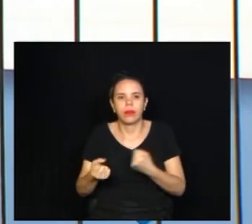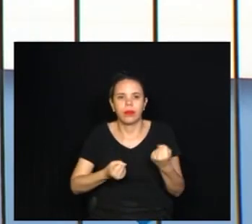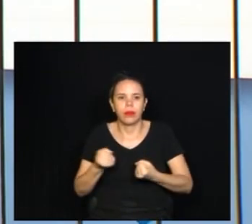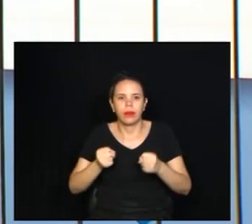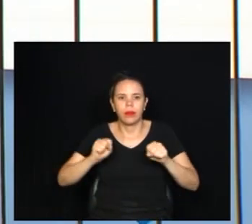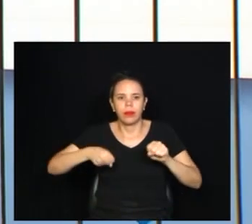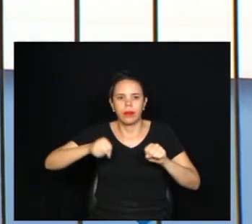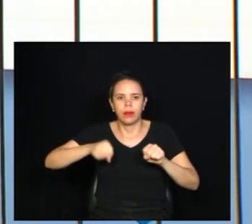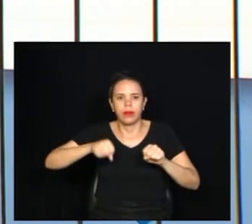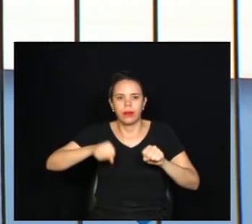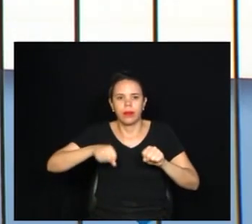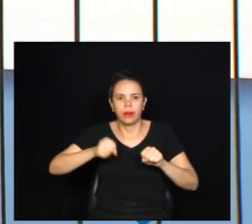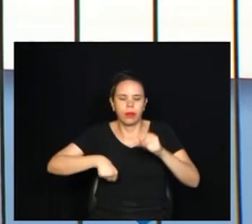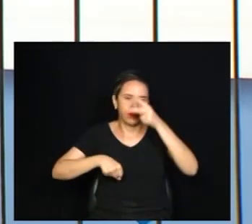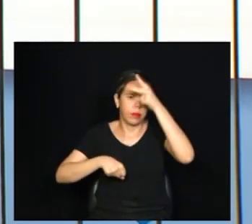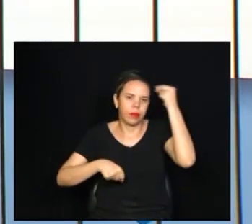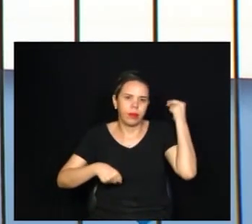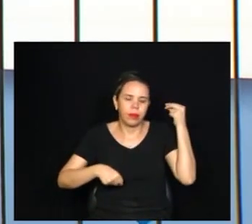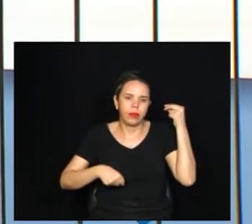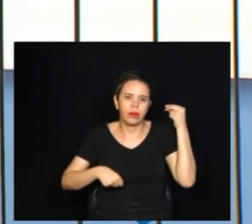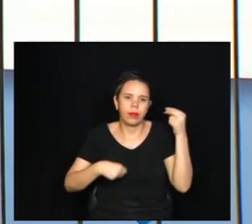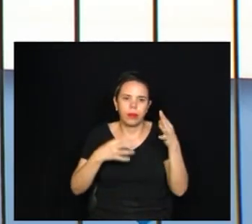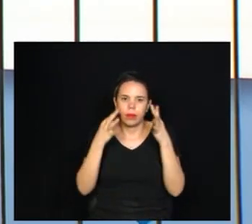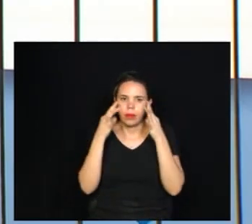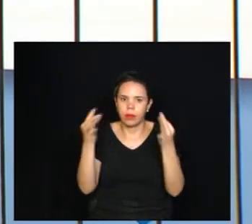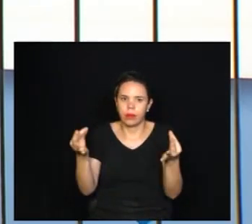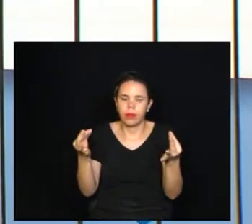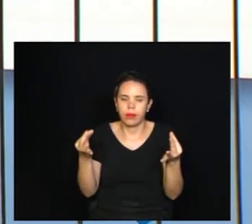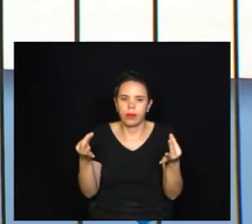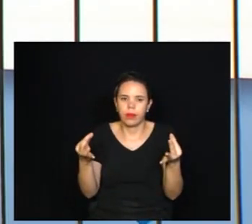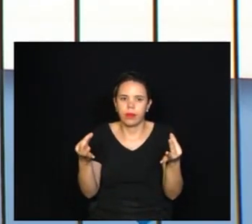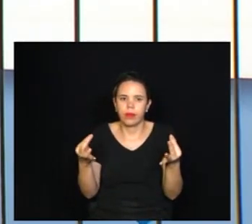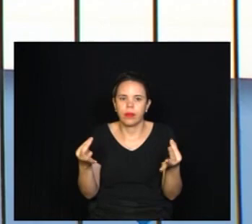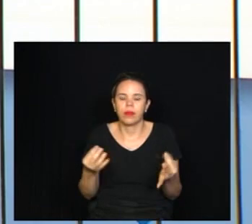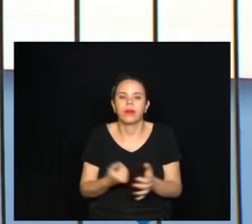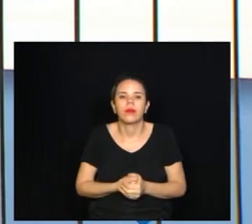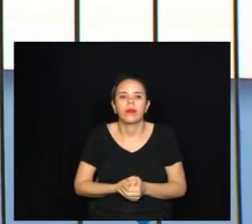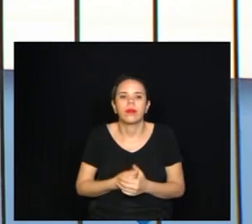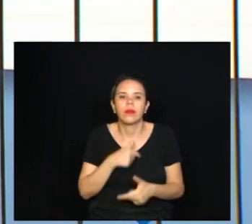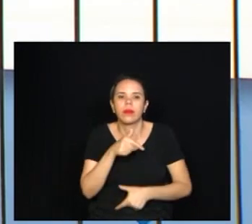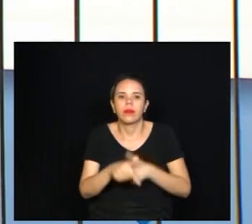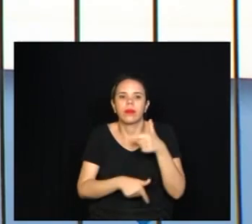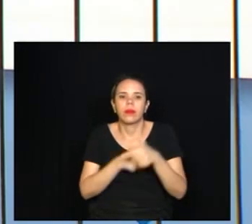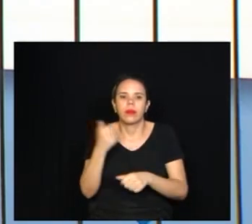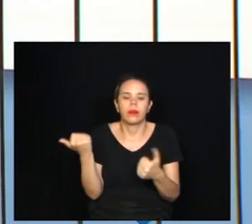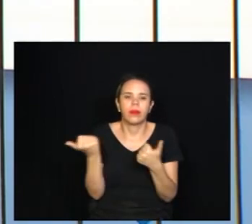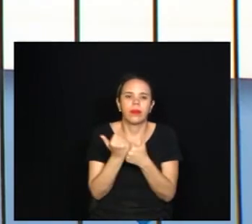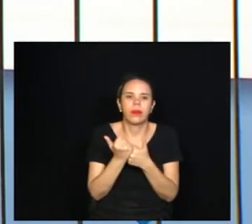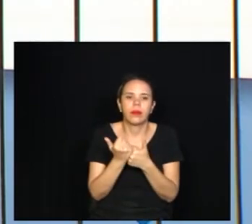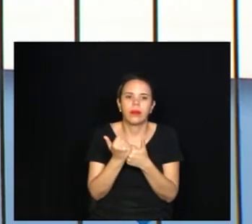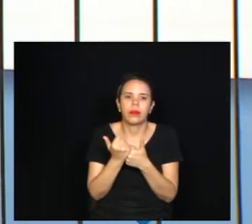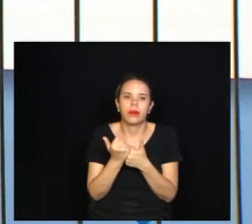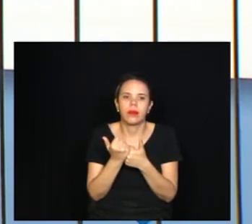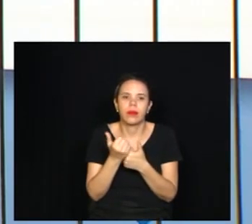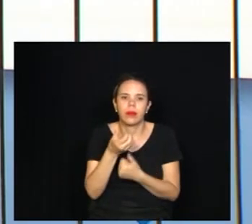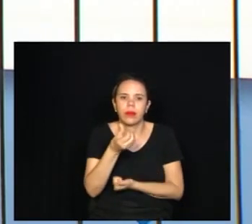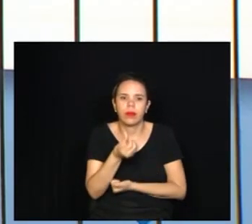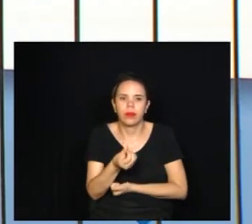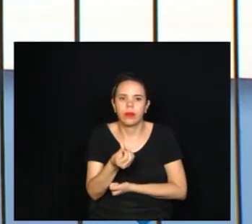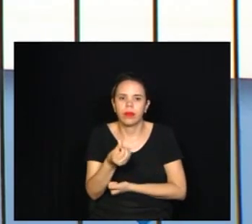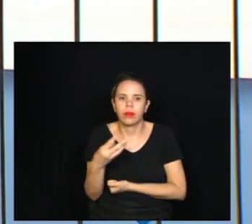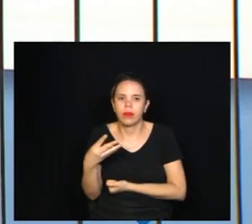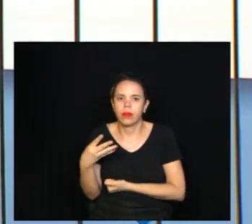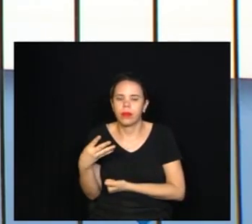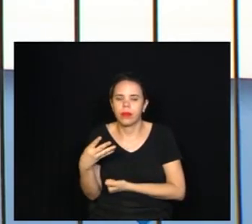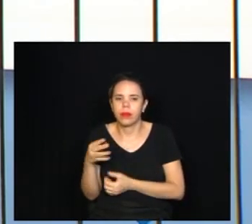de moto, de transporte público, atenção! São um trabalho de substituição de